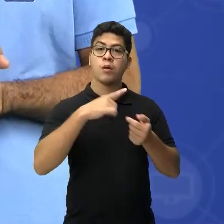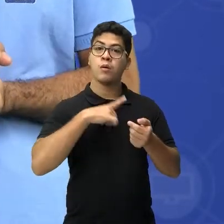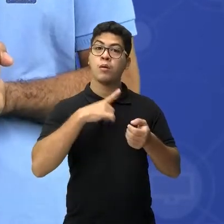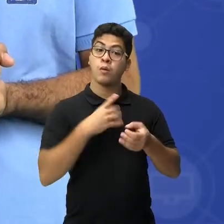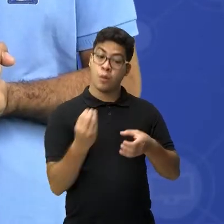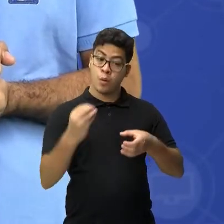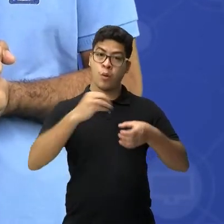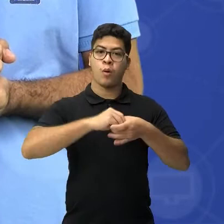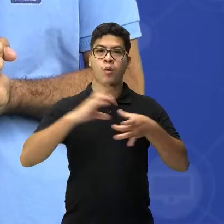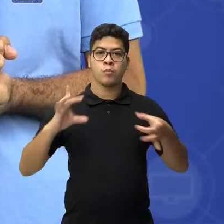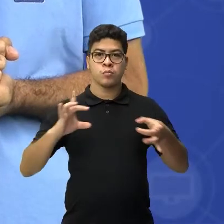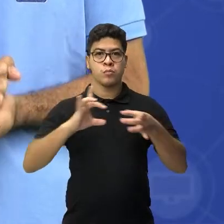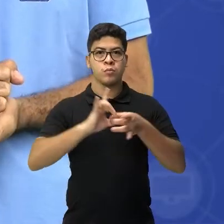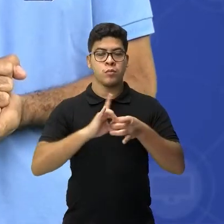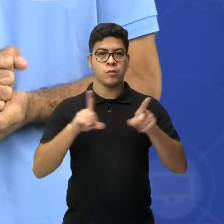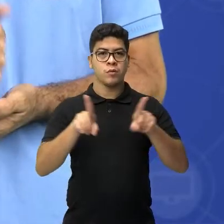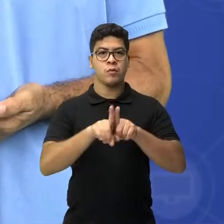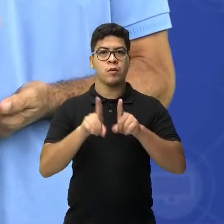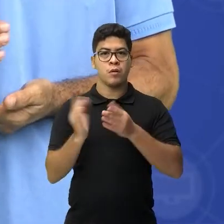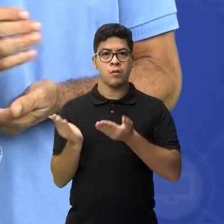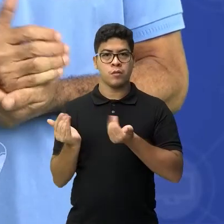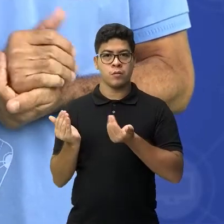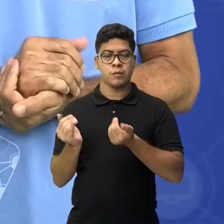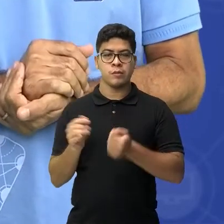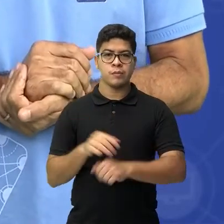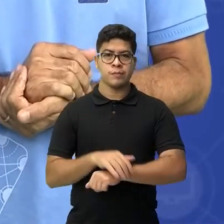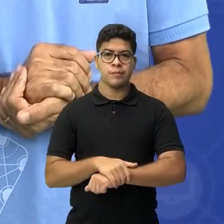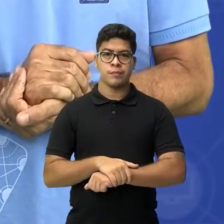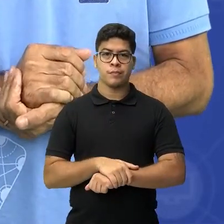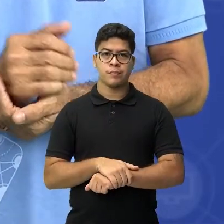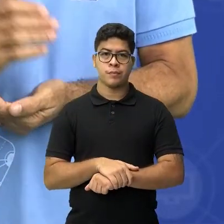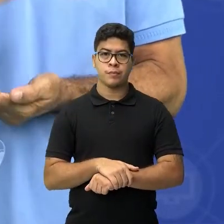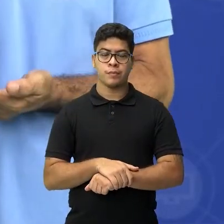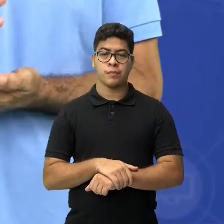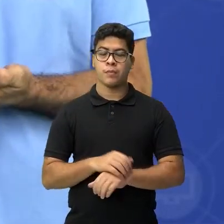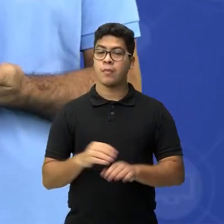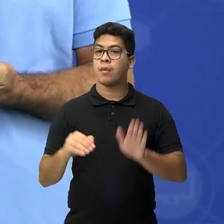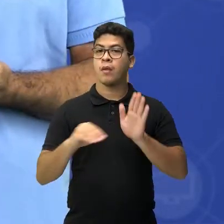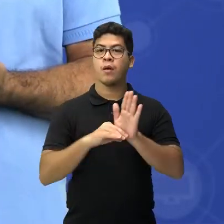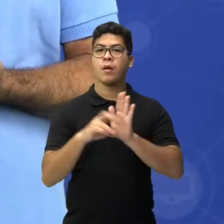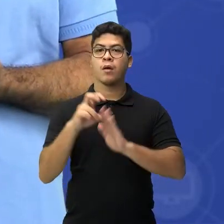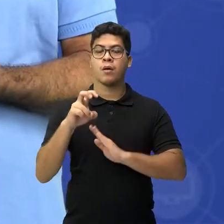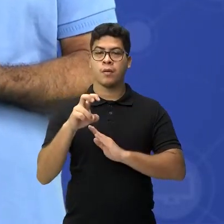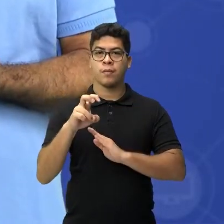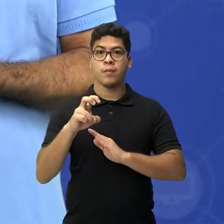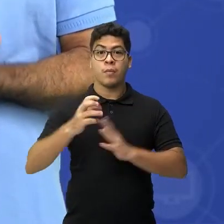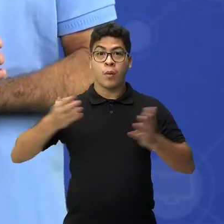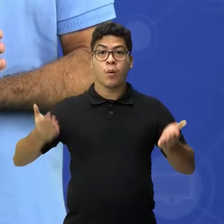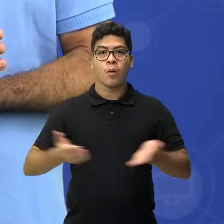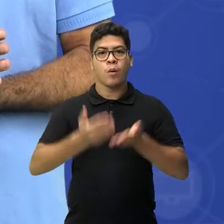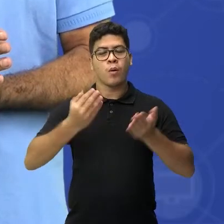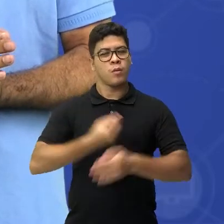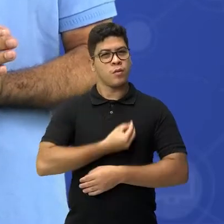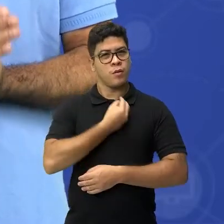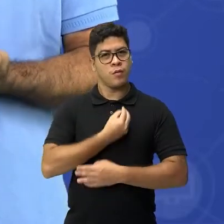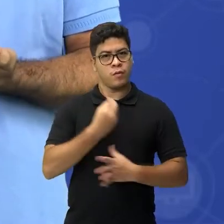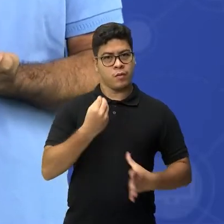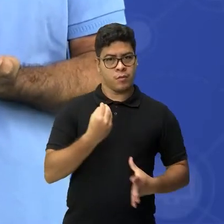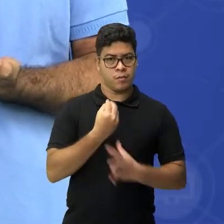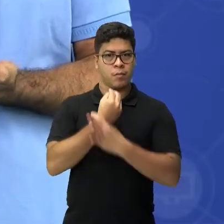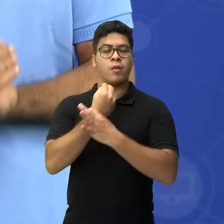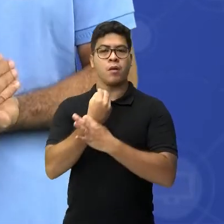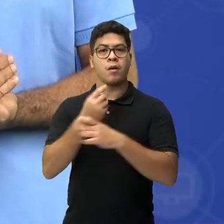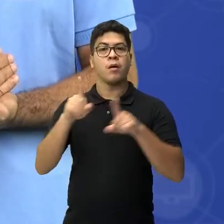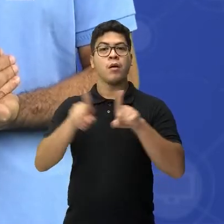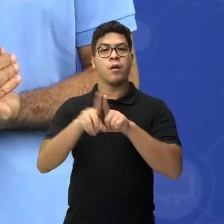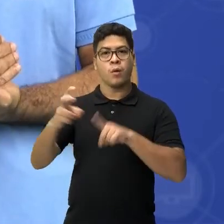da juventude. Tá? Mais outro princípio. Promoção da vida segura, da